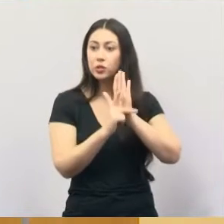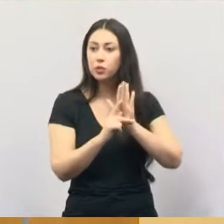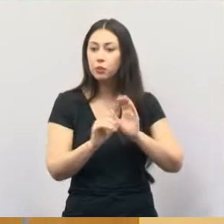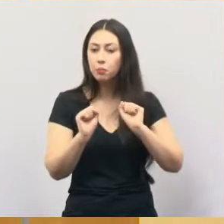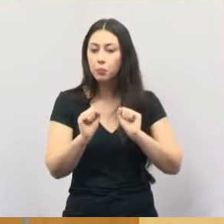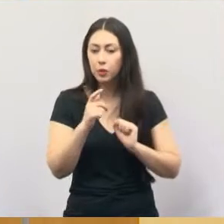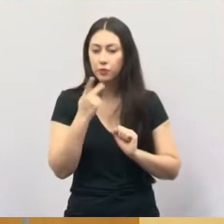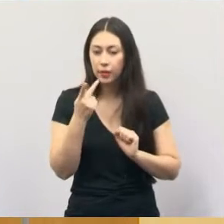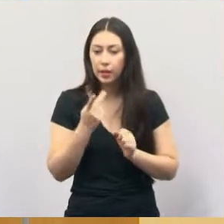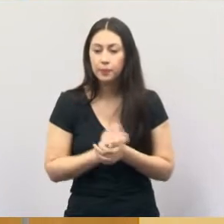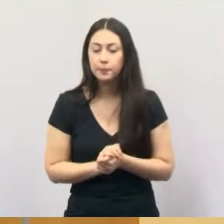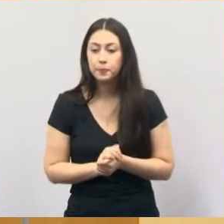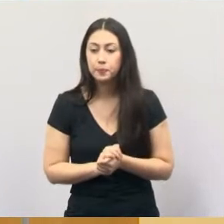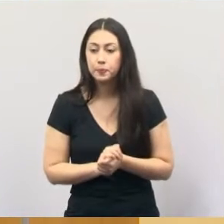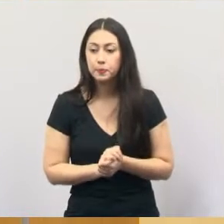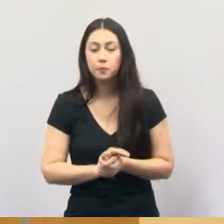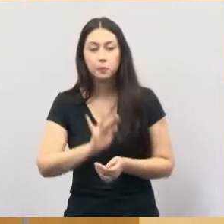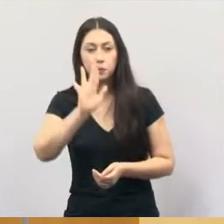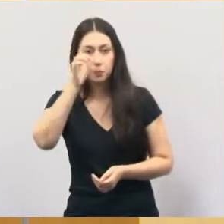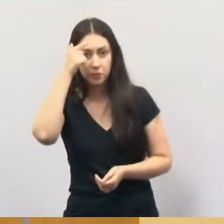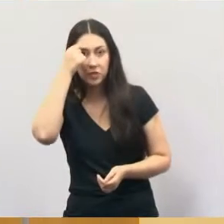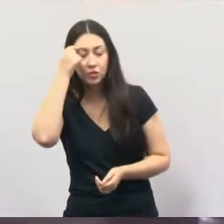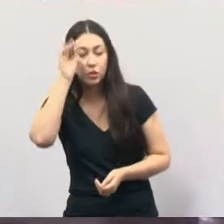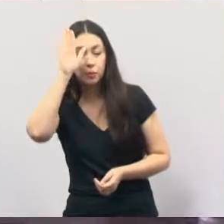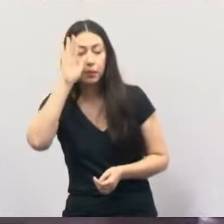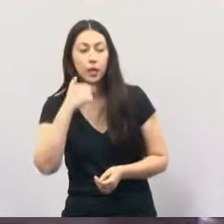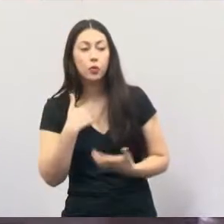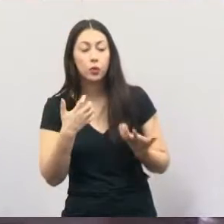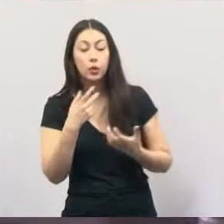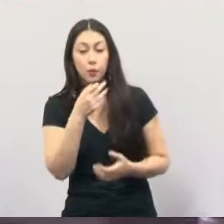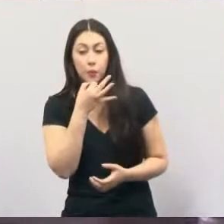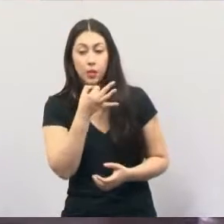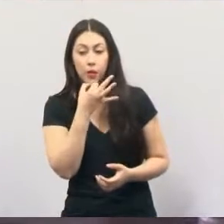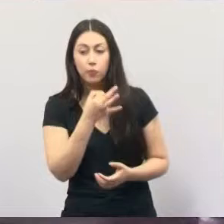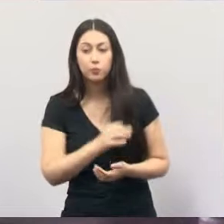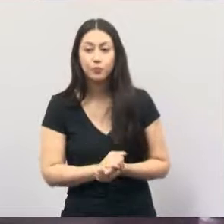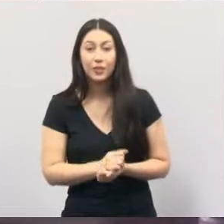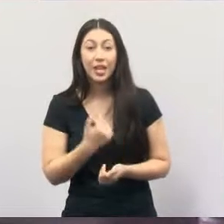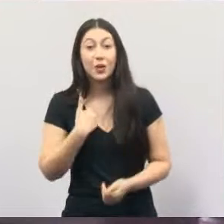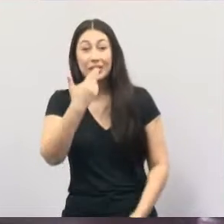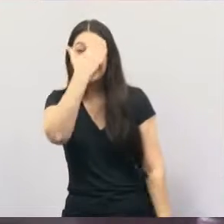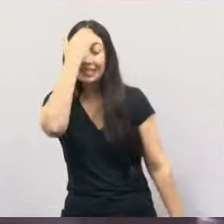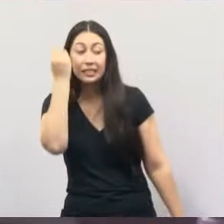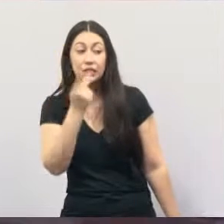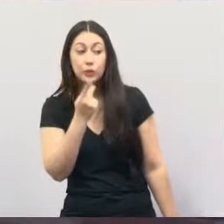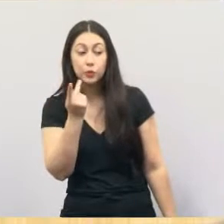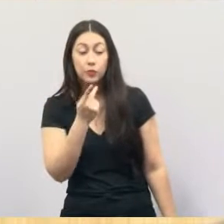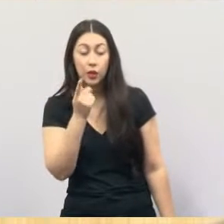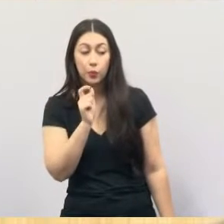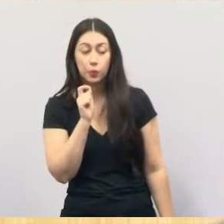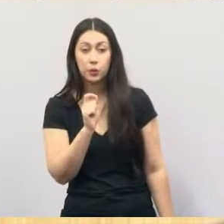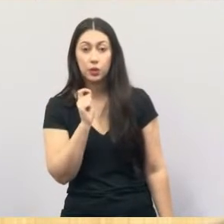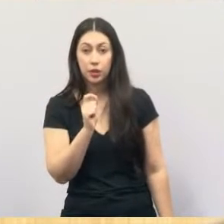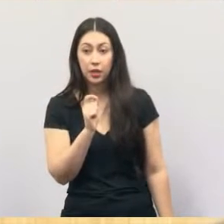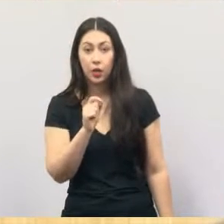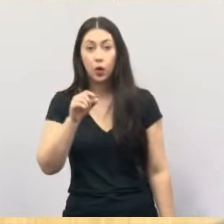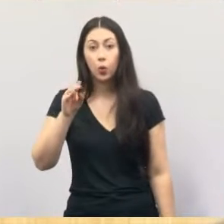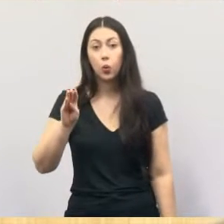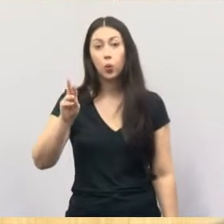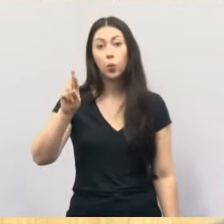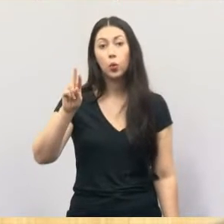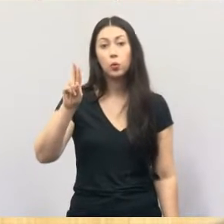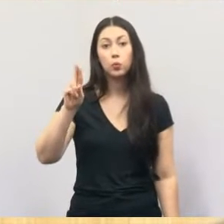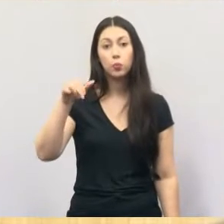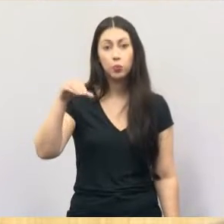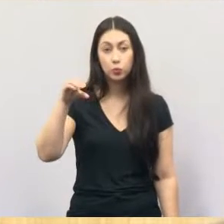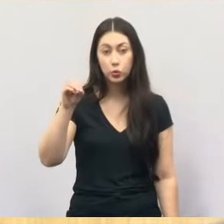vereador Edgar? Se permite aqui, Luiz Flávio, é o seguinte, acabei não citando aqui, o Bruno também, Bruno